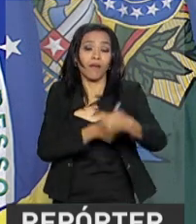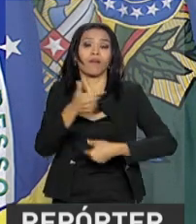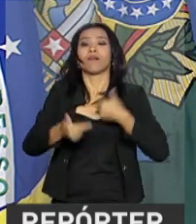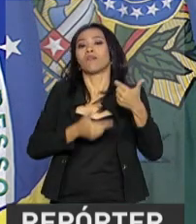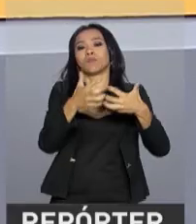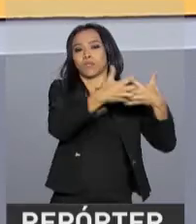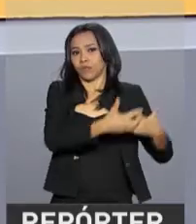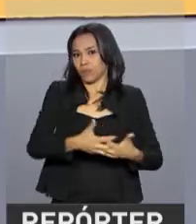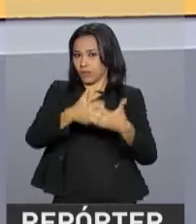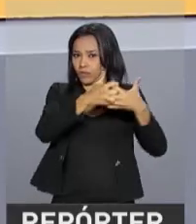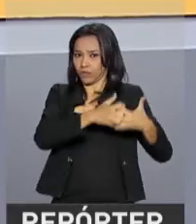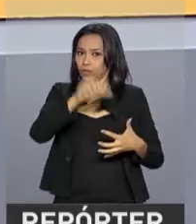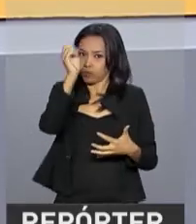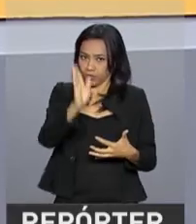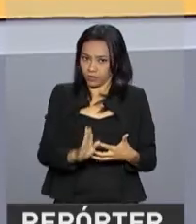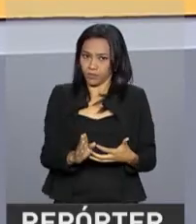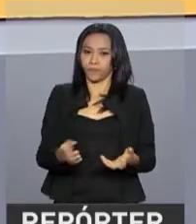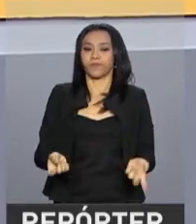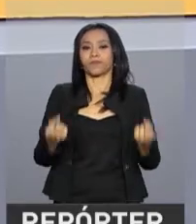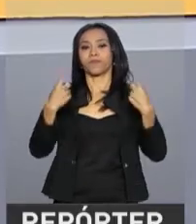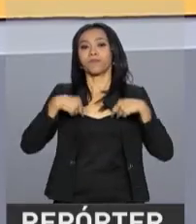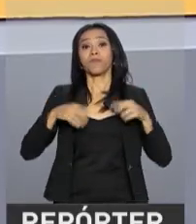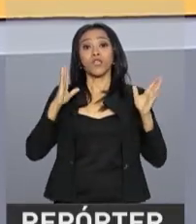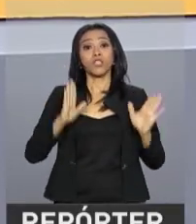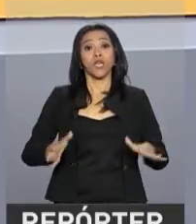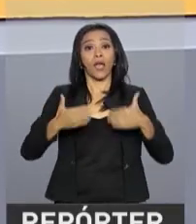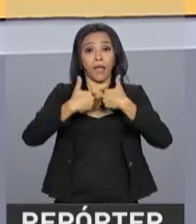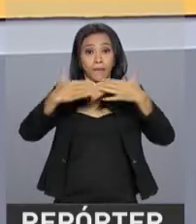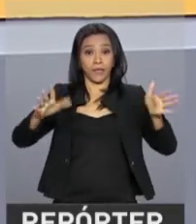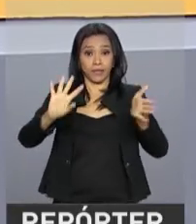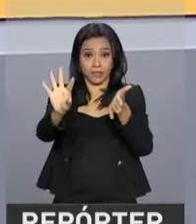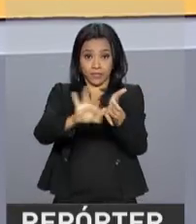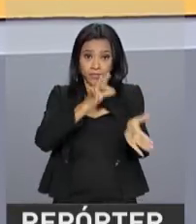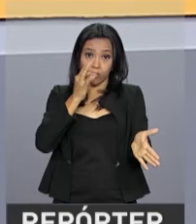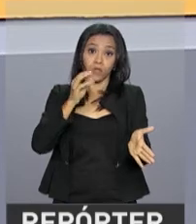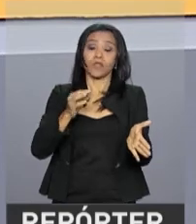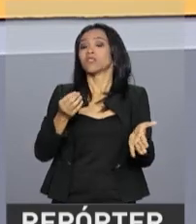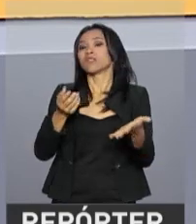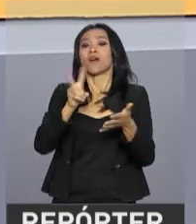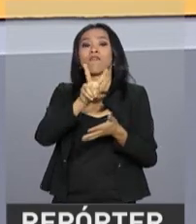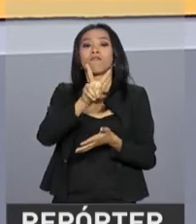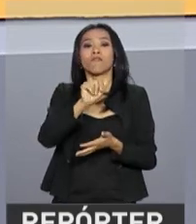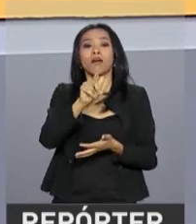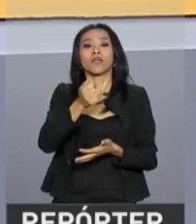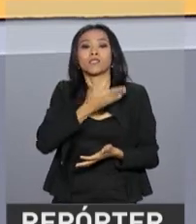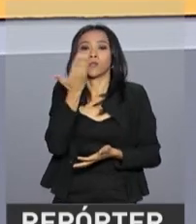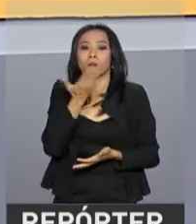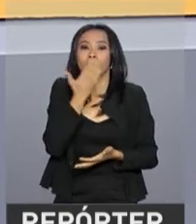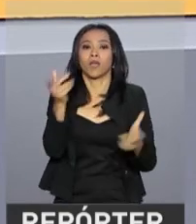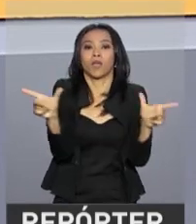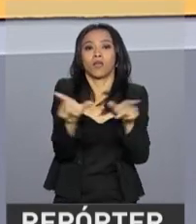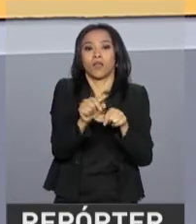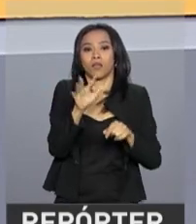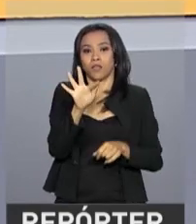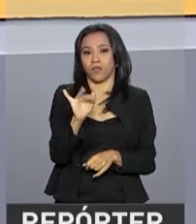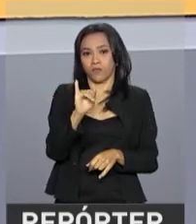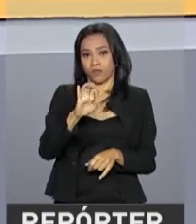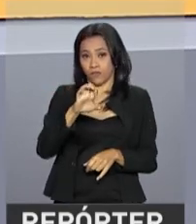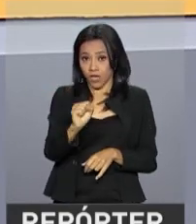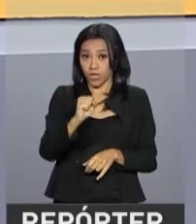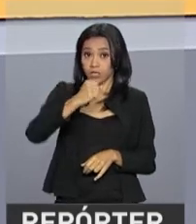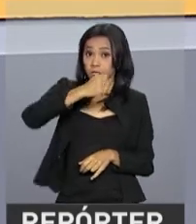nosso país estão abertas as inscrições para as vagas remanescentes do fies referente ao primeiro semestre